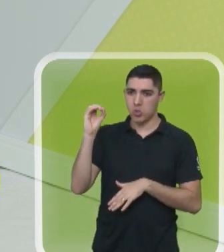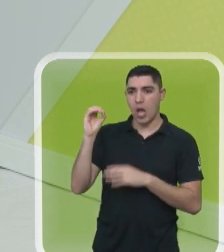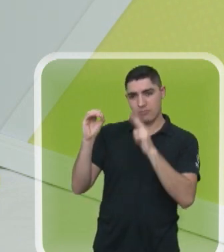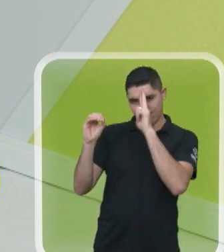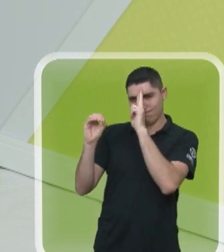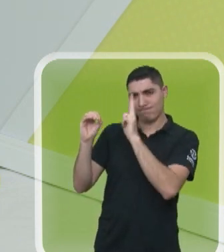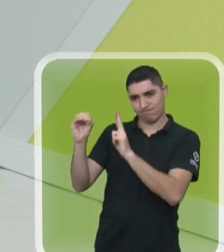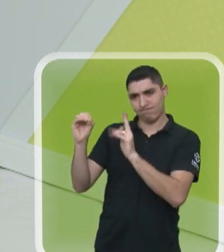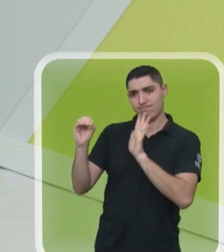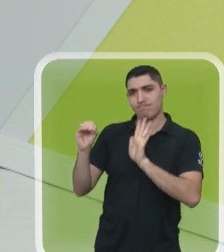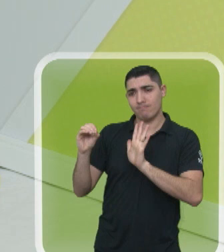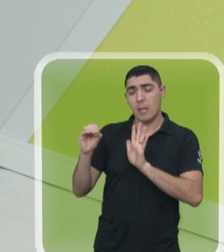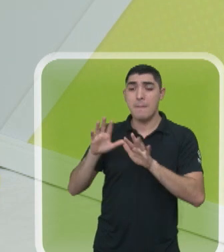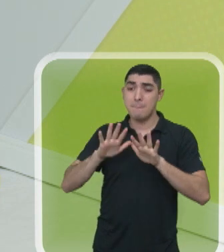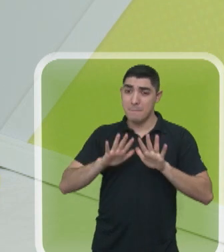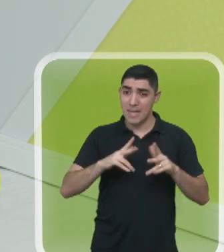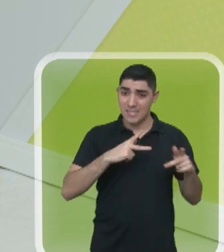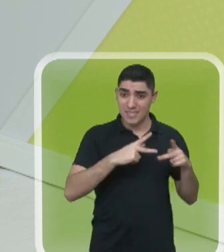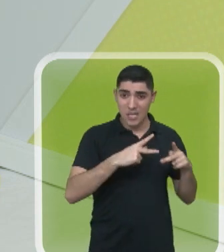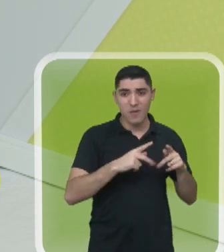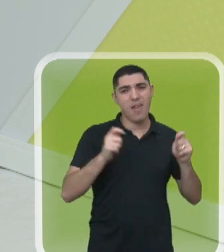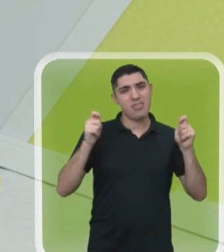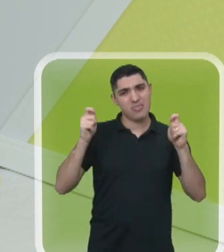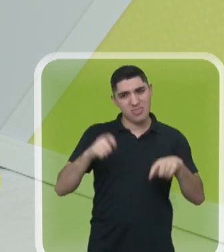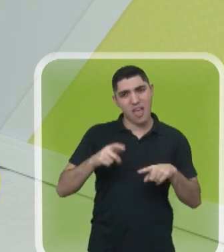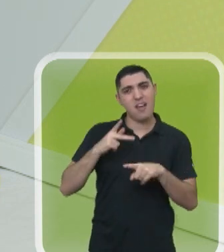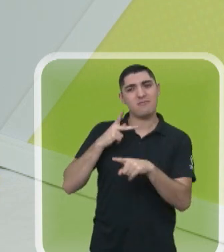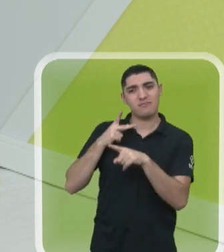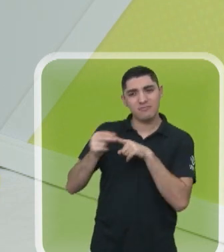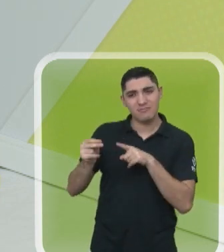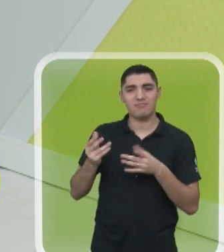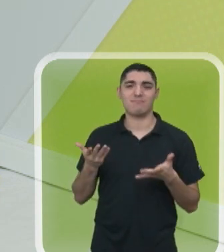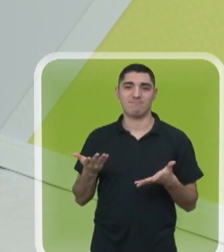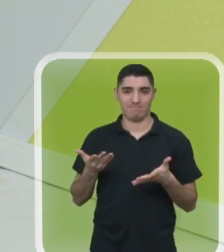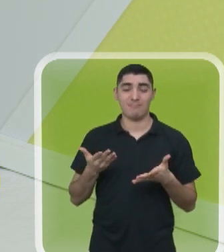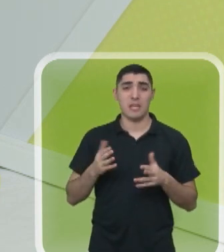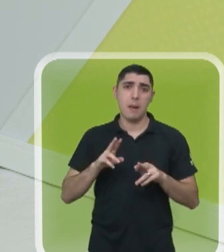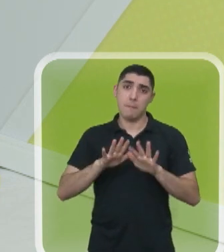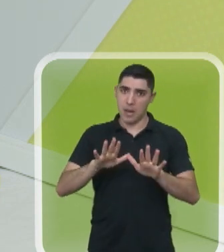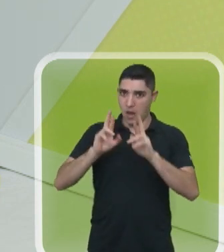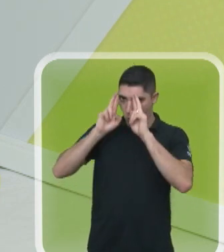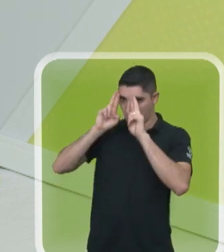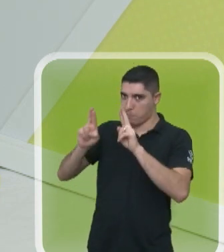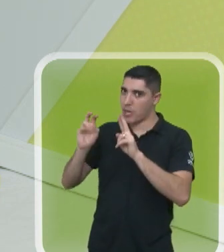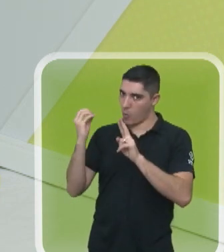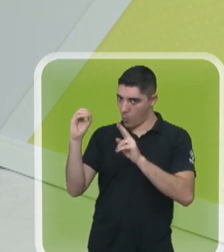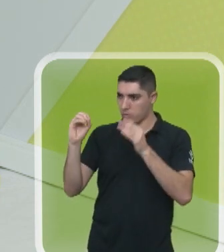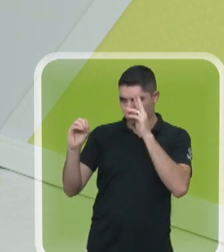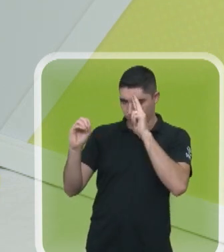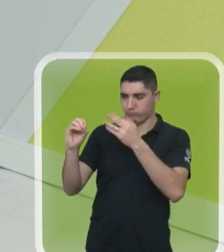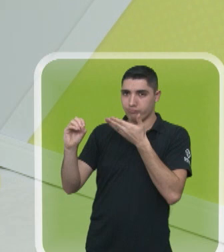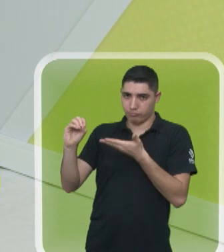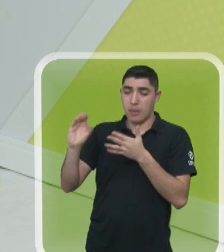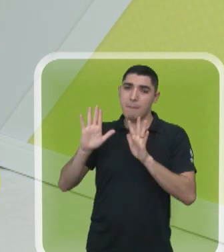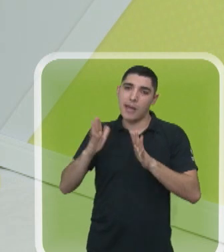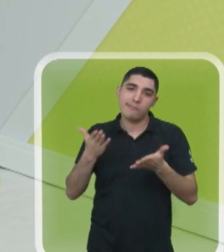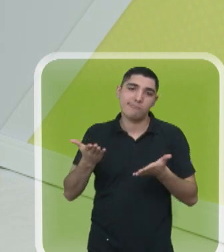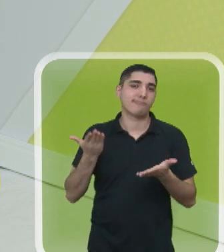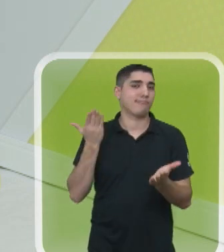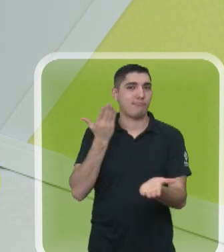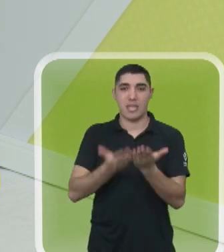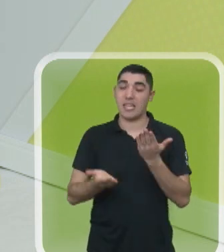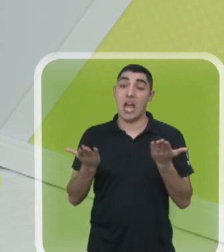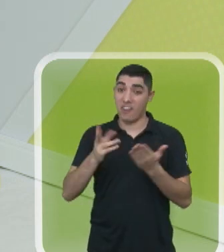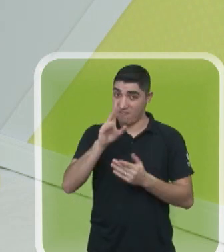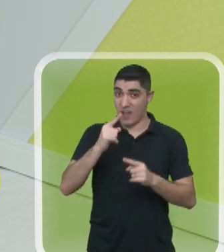Osasco, era um time que o São José com certeza olhava na tabela e falou, esse aqui dá pra gente ganhar, com todo respeito ao Osasco. Foi lá e perdeu, e agora vai complicar na